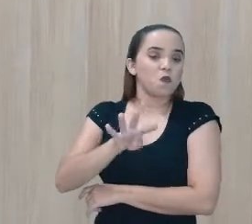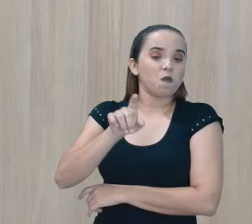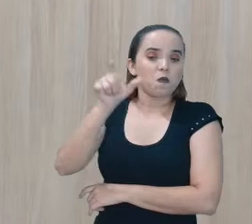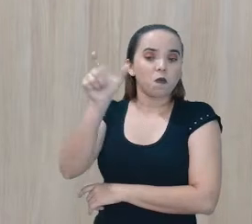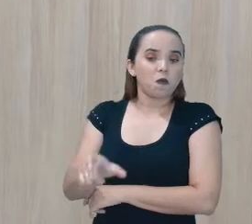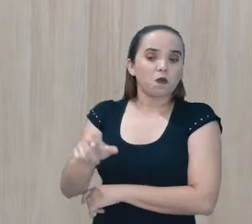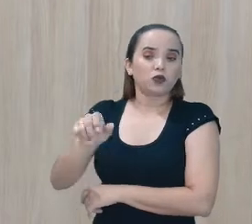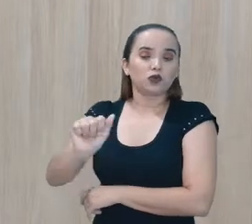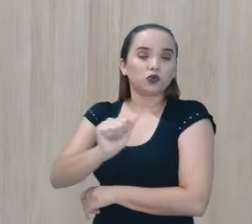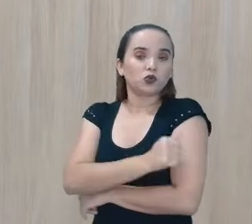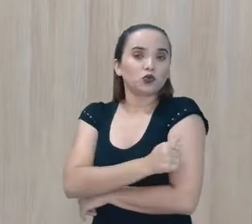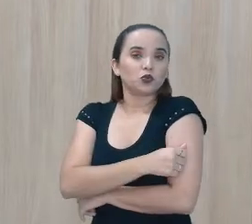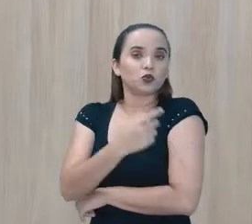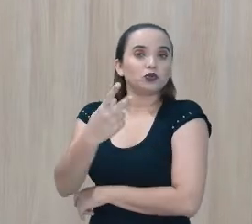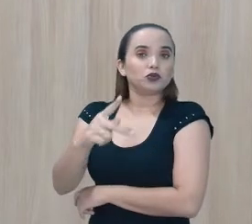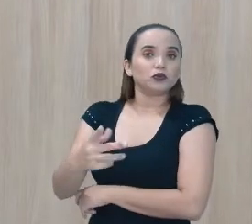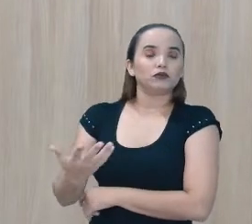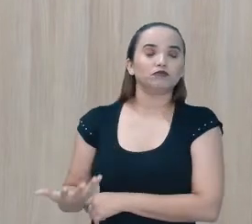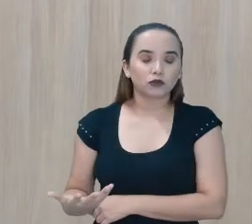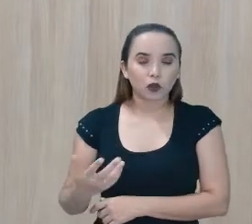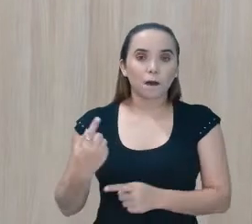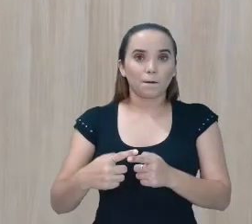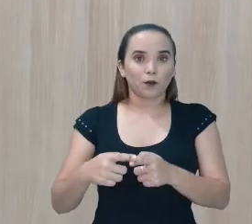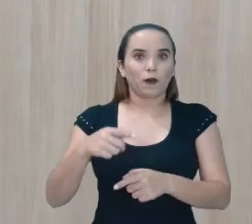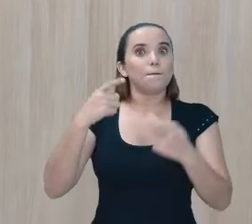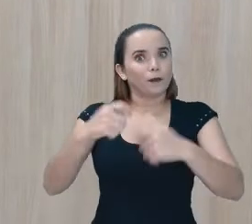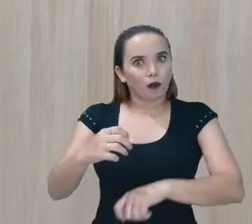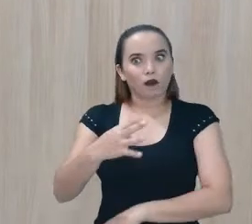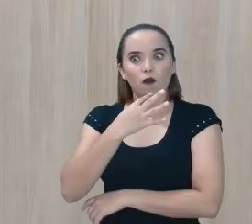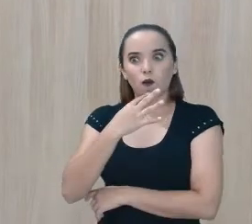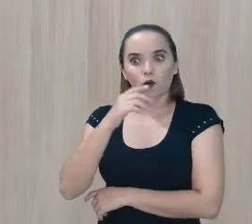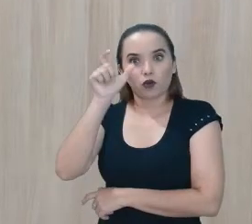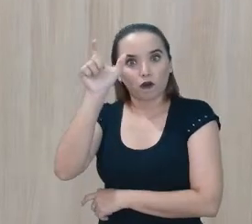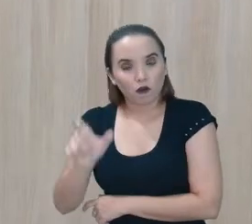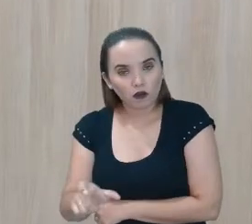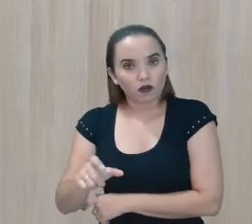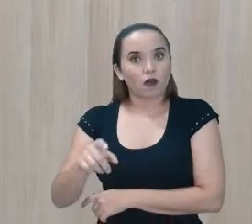seu plano de trabalho. Porque o ser humano ele é